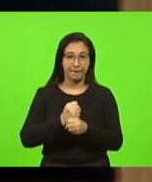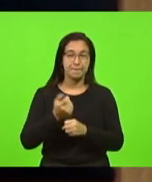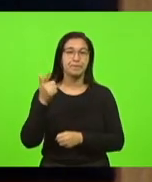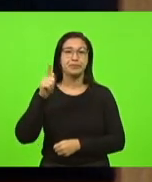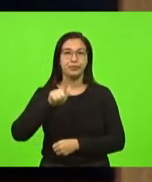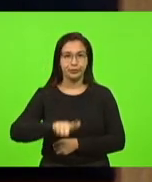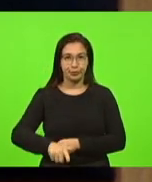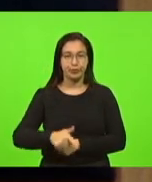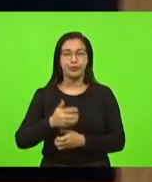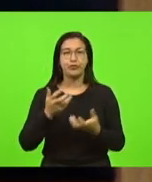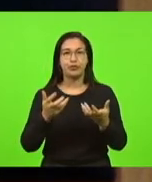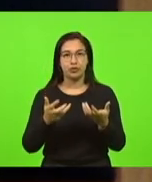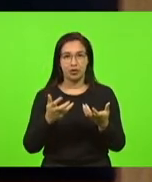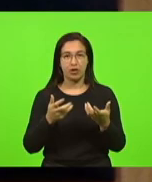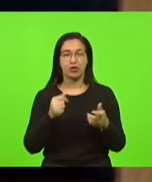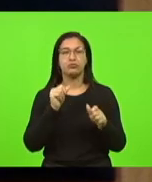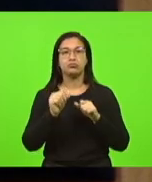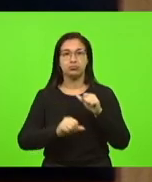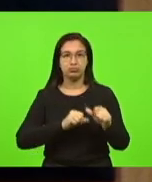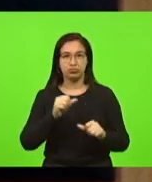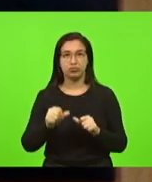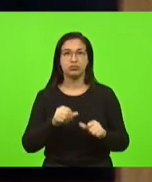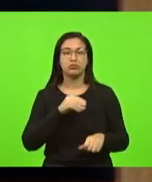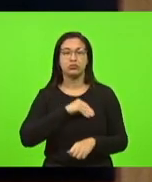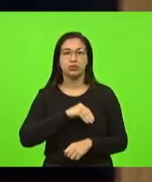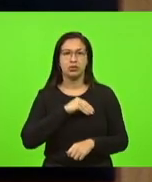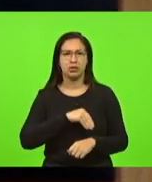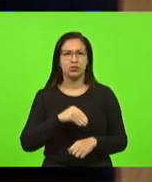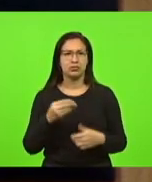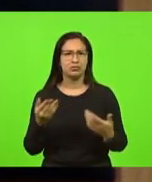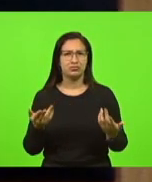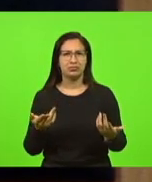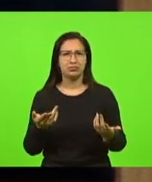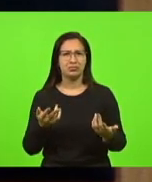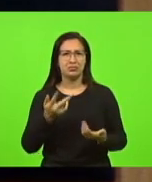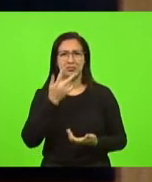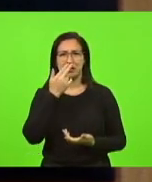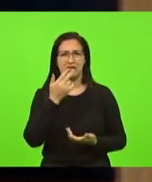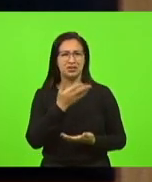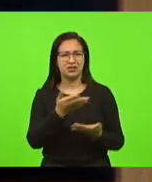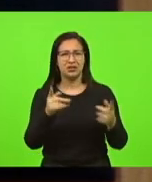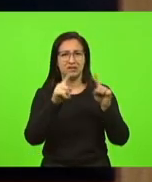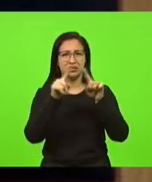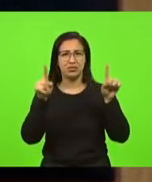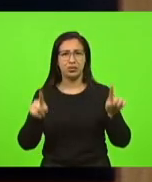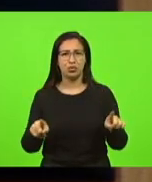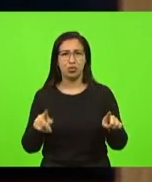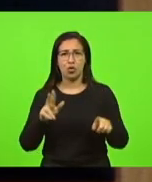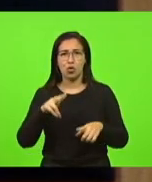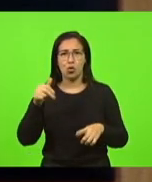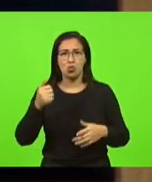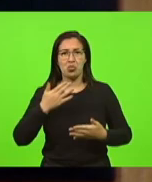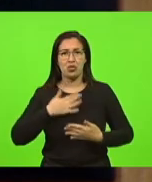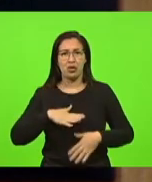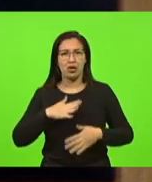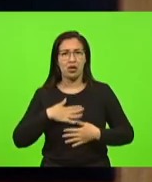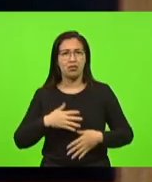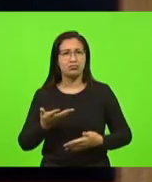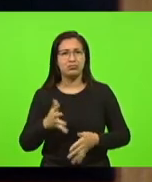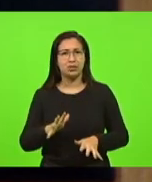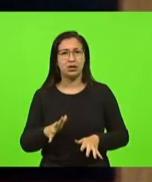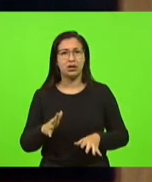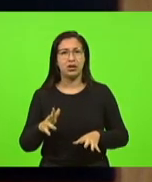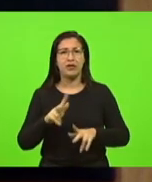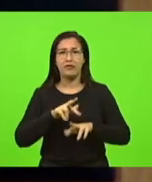reivindicação, queriam reajuste. Então, é uma coisa que nunca vai contentar o servidor. Então, eu recebo aqui várias mensagens.